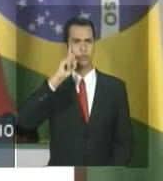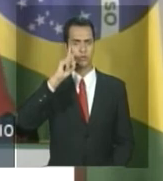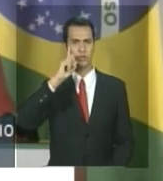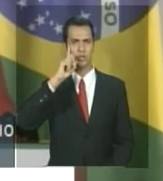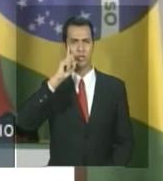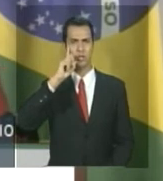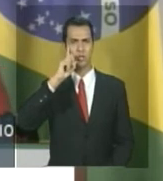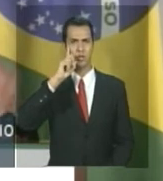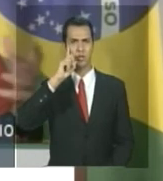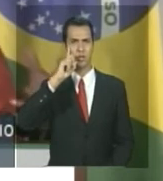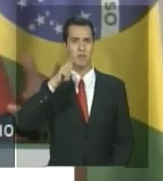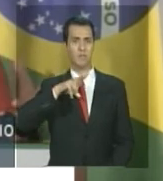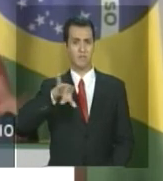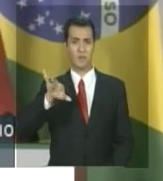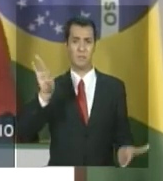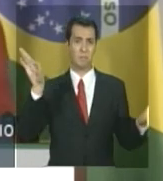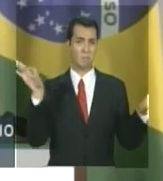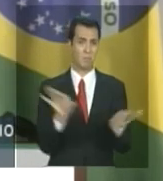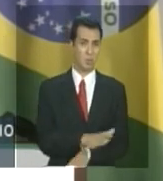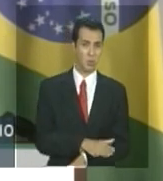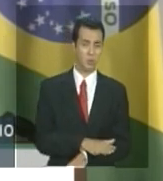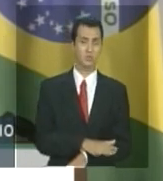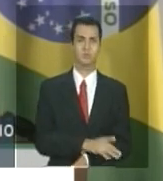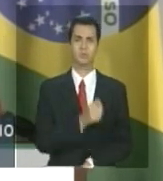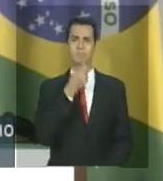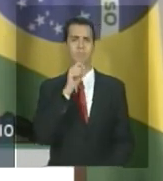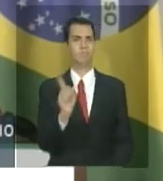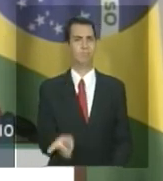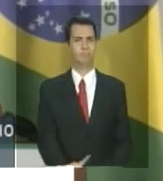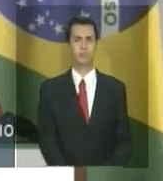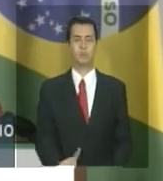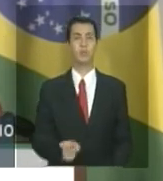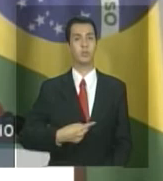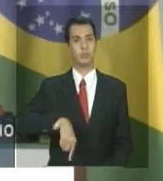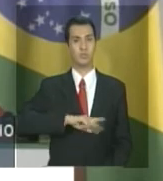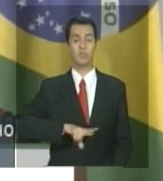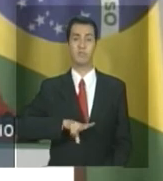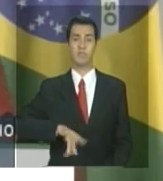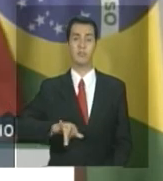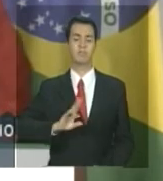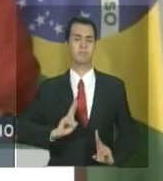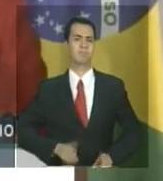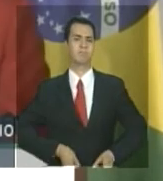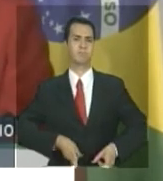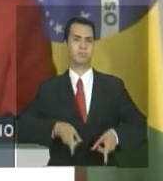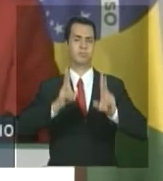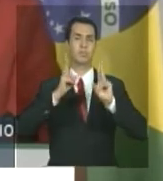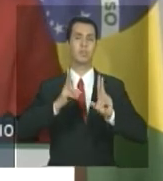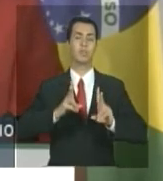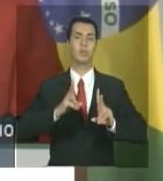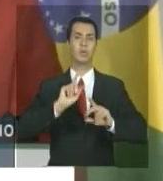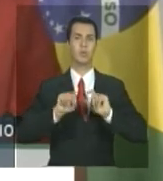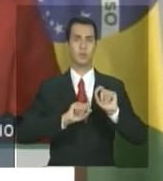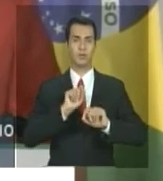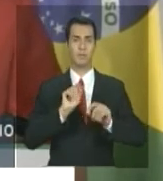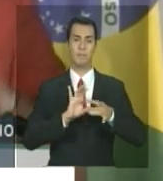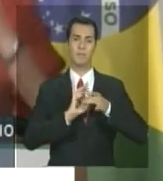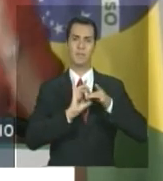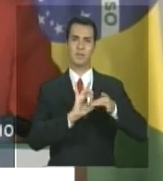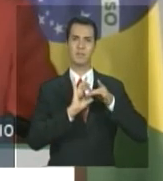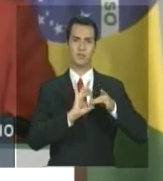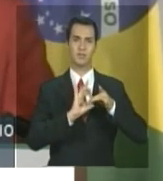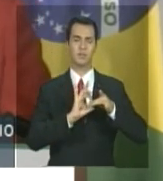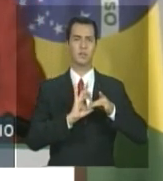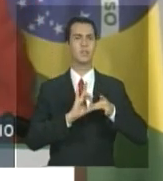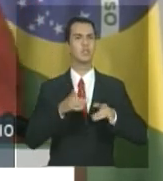acabados. E, a partir daí, nós vamos realizar essa parceria. Não. Essa parceria é uma